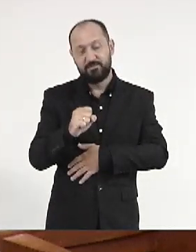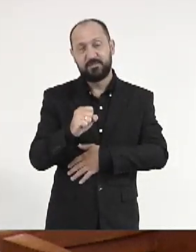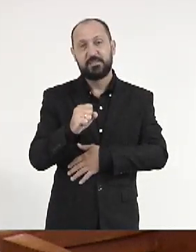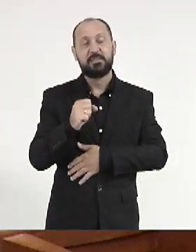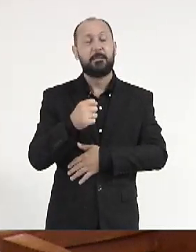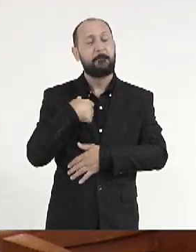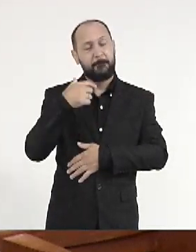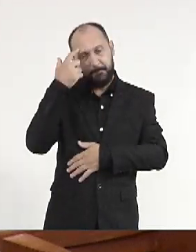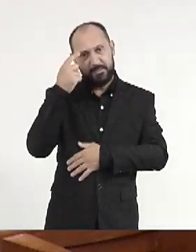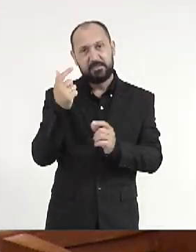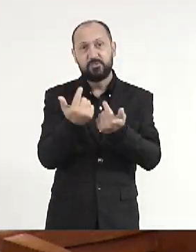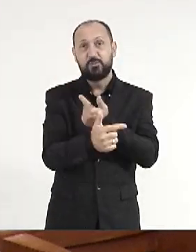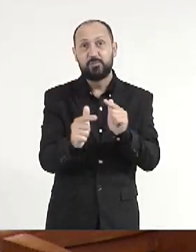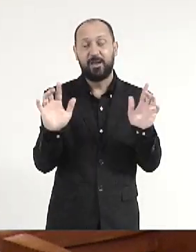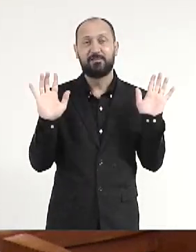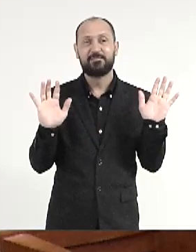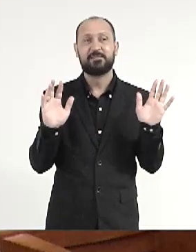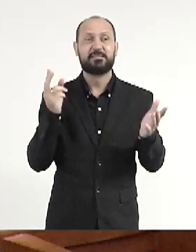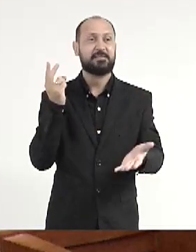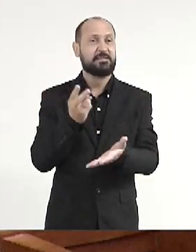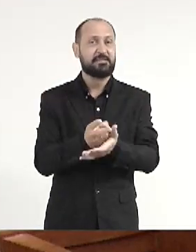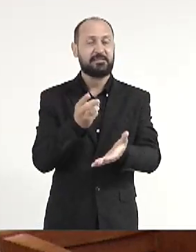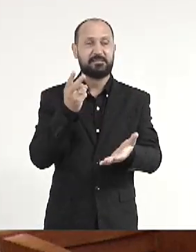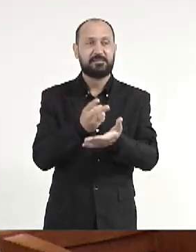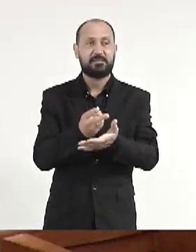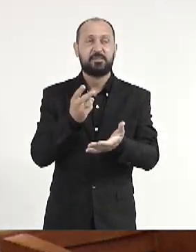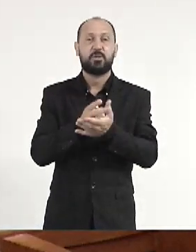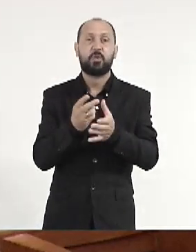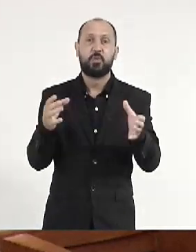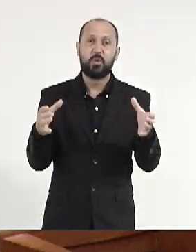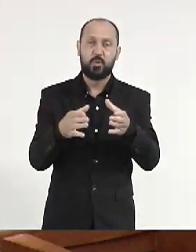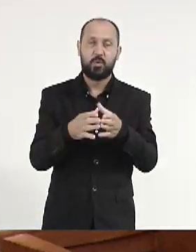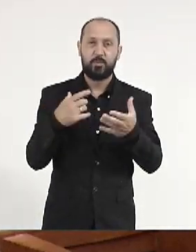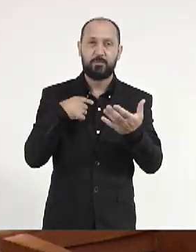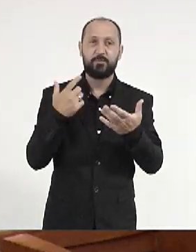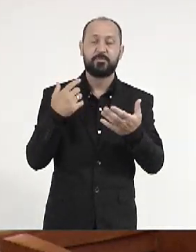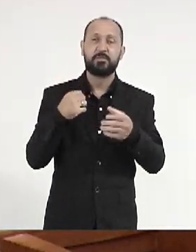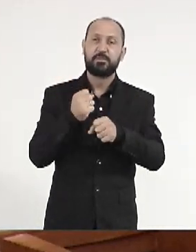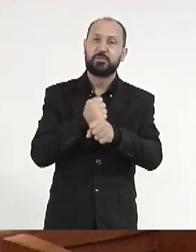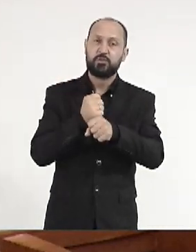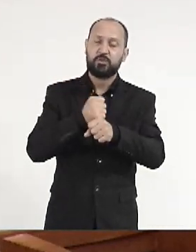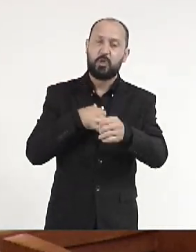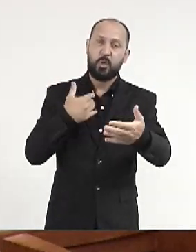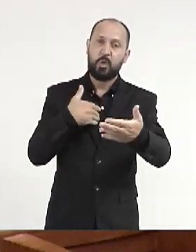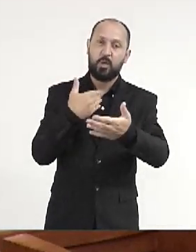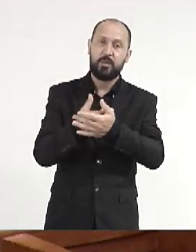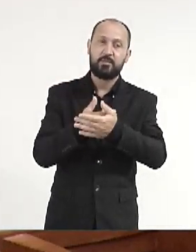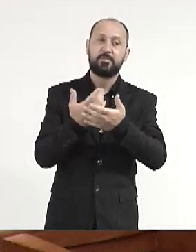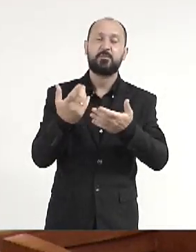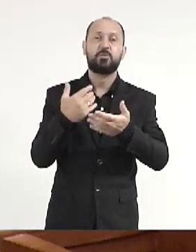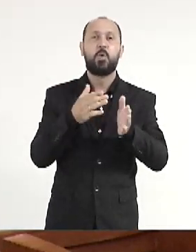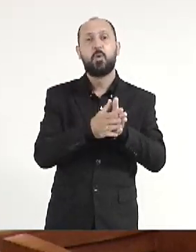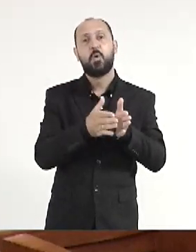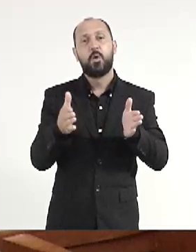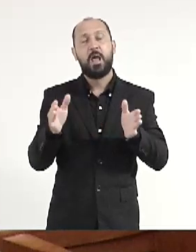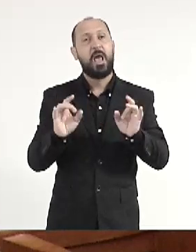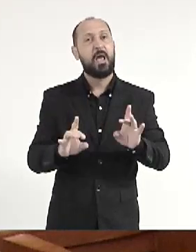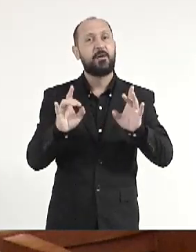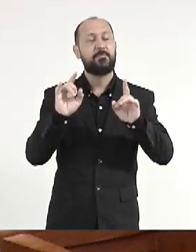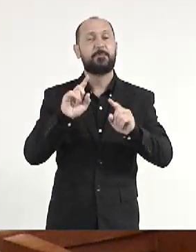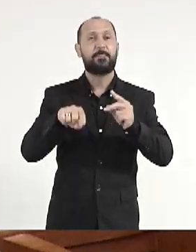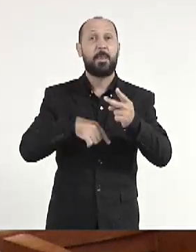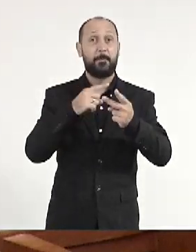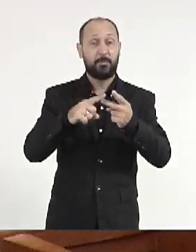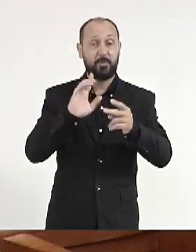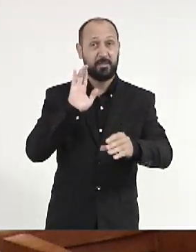sem pensar. E todas as ações da extrema-direita nos últimos anos, no último período, em especial depois